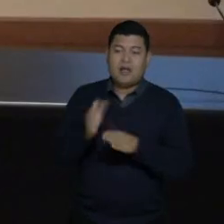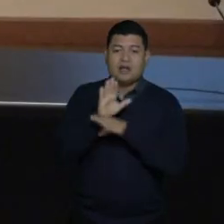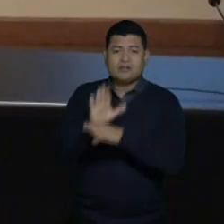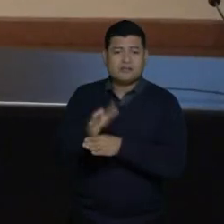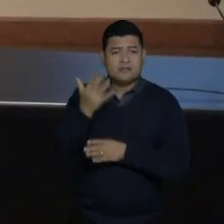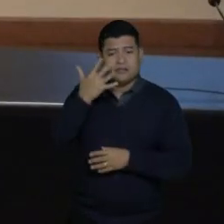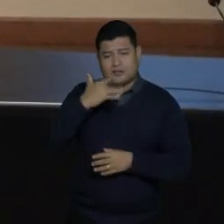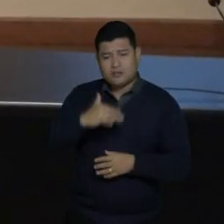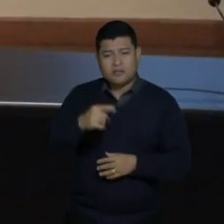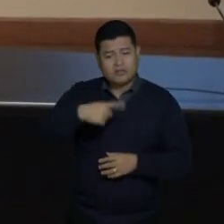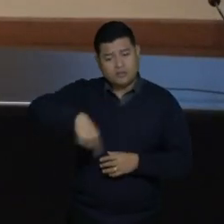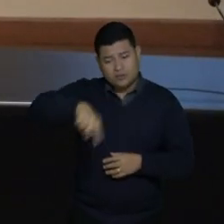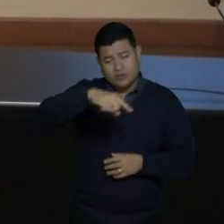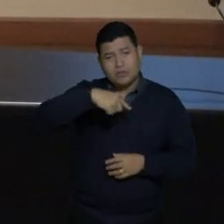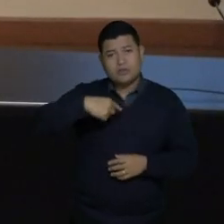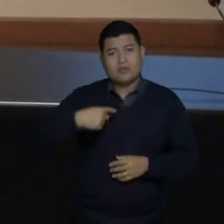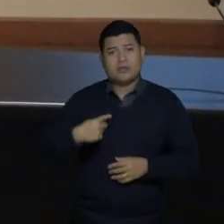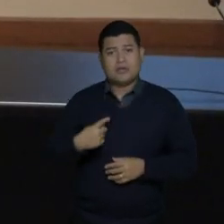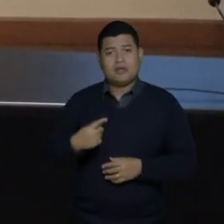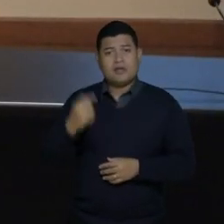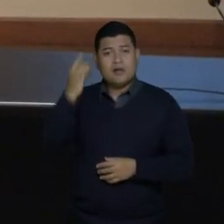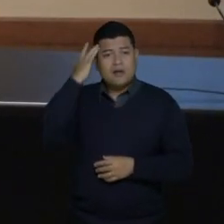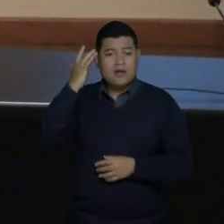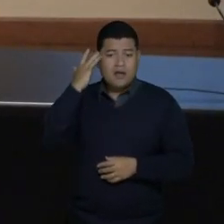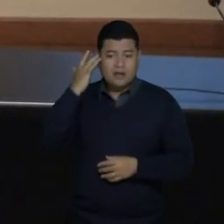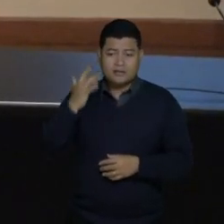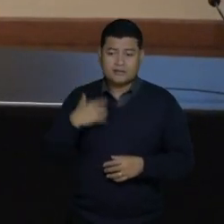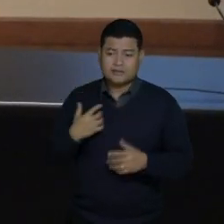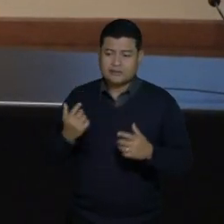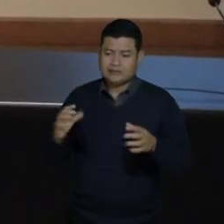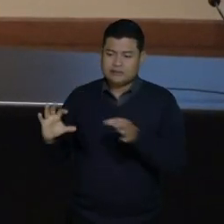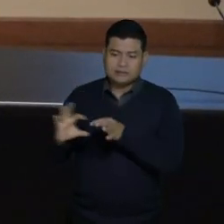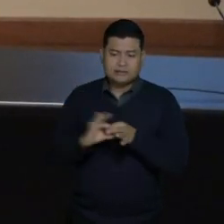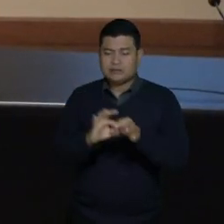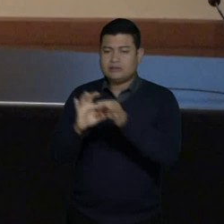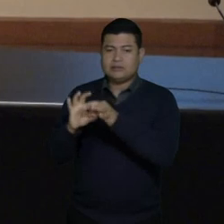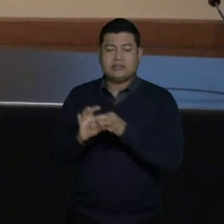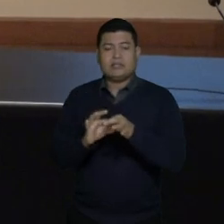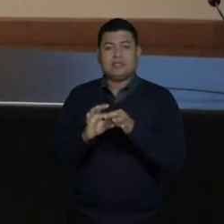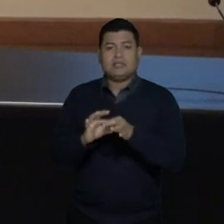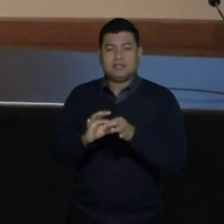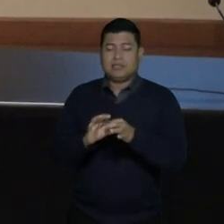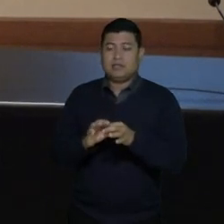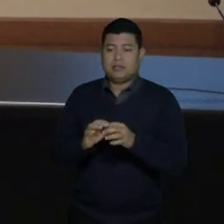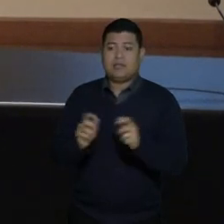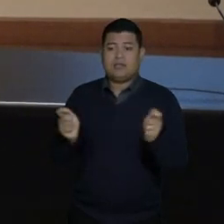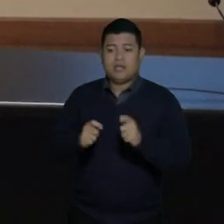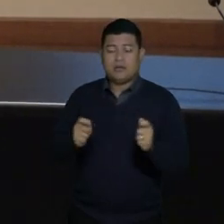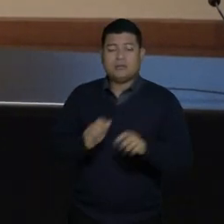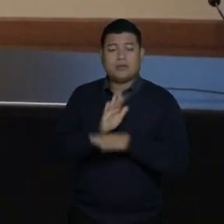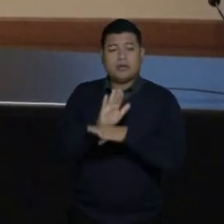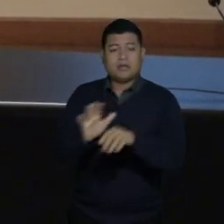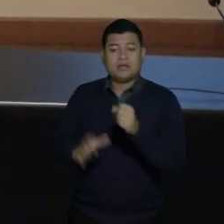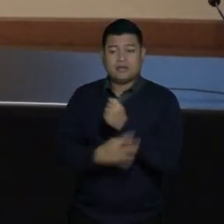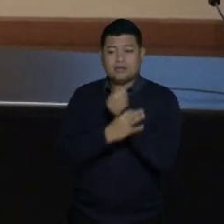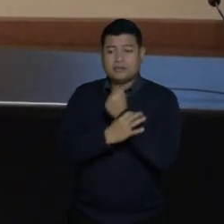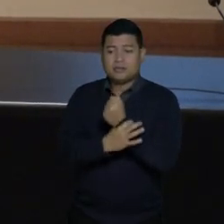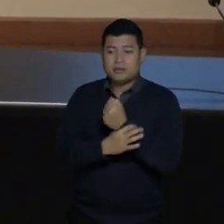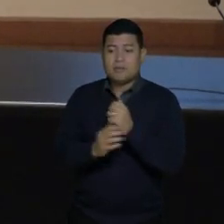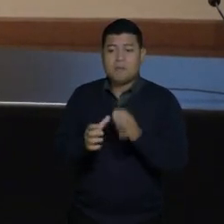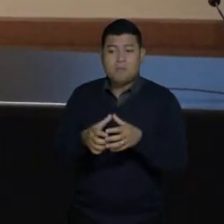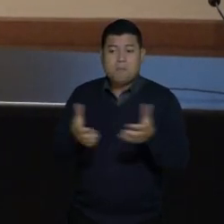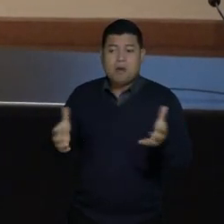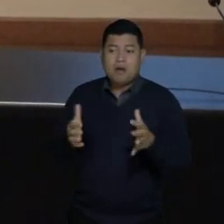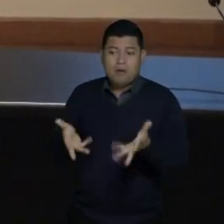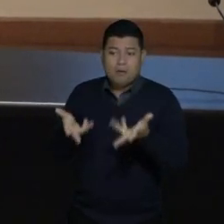esse dia aqui que eu acho que a gente tá entrosado no sentido de garantir maior qualidade para as nossas crianças que